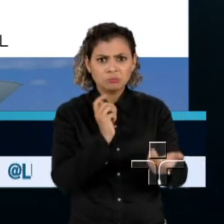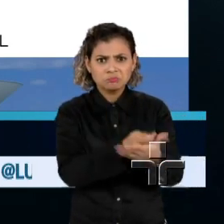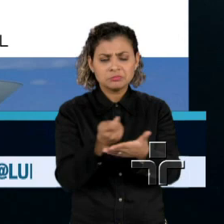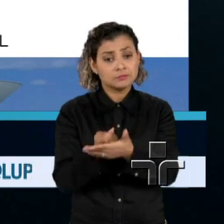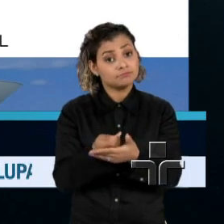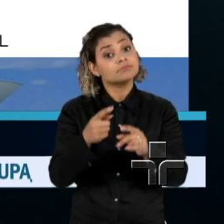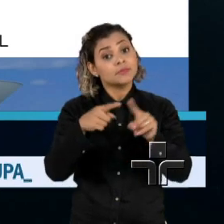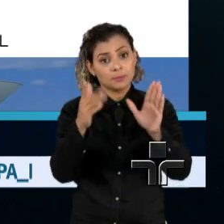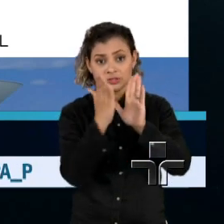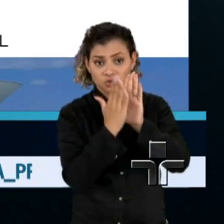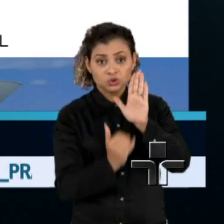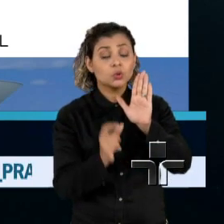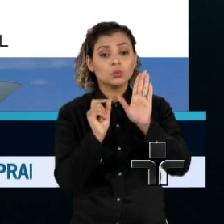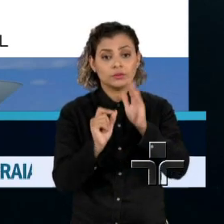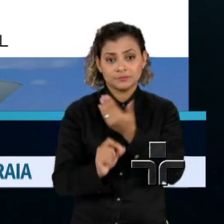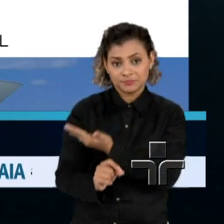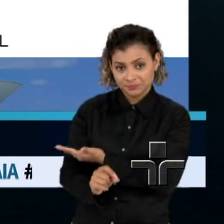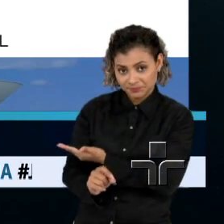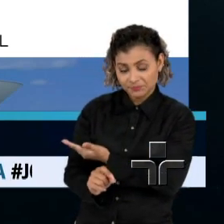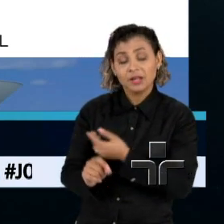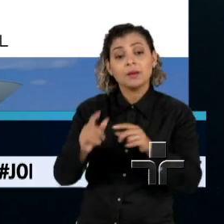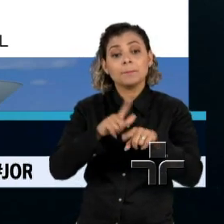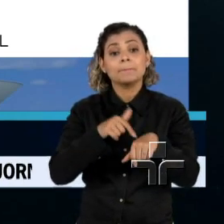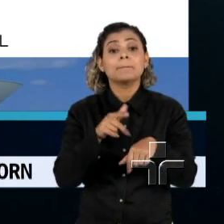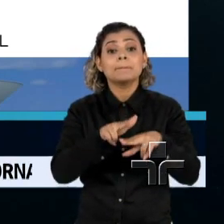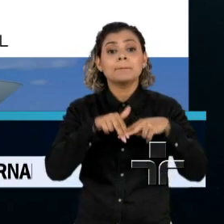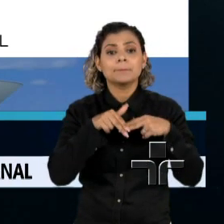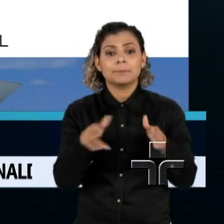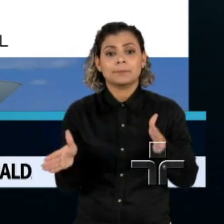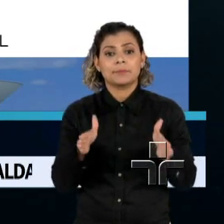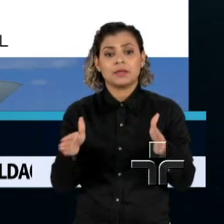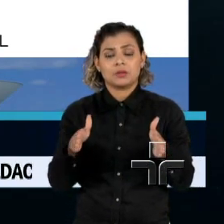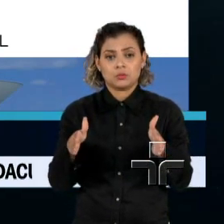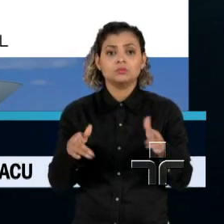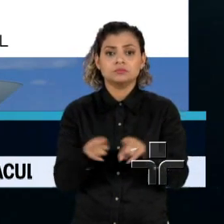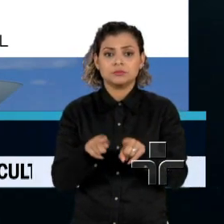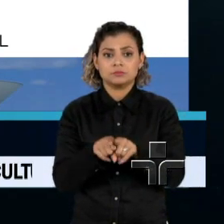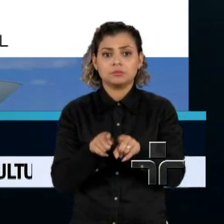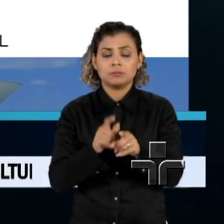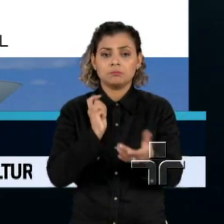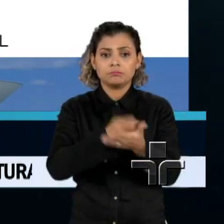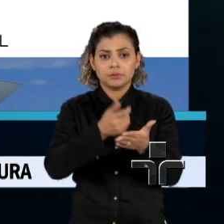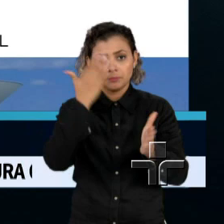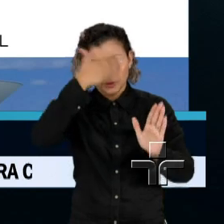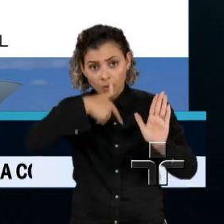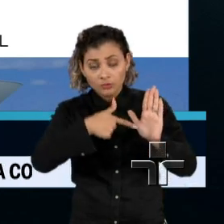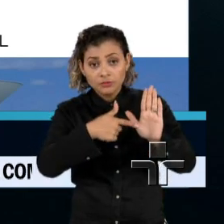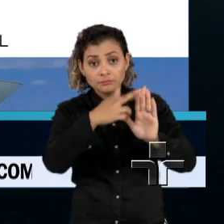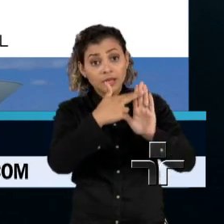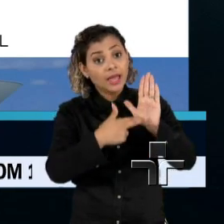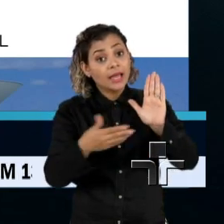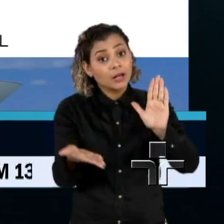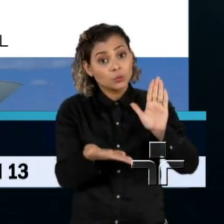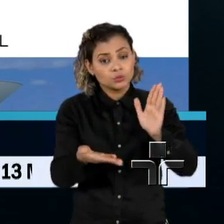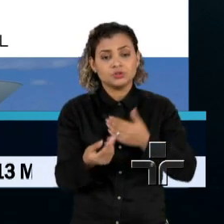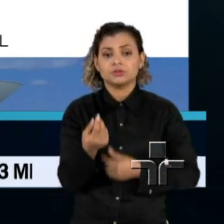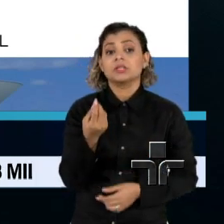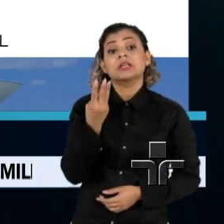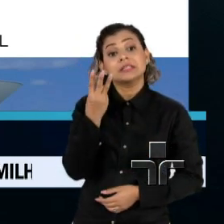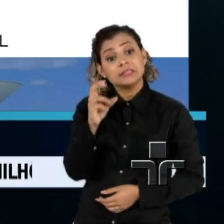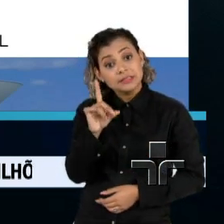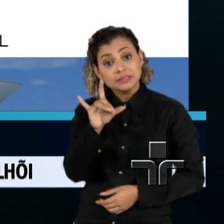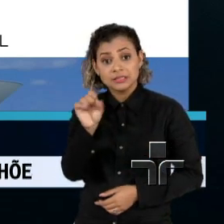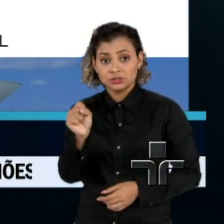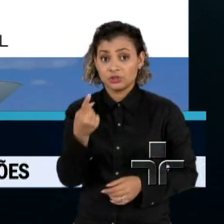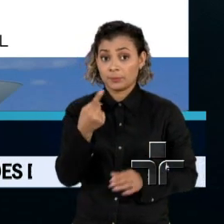pelos senadores é aquele que alterava o prazo para a prestação de contas. Assim, continua valendo a regra atual, 30 dias após o